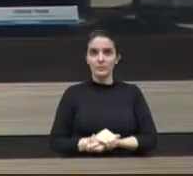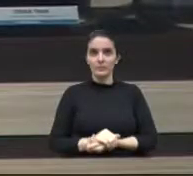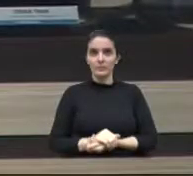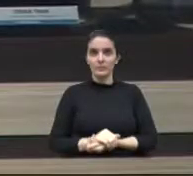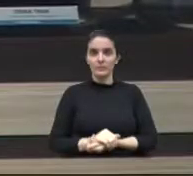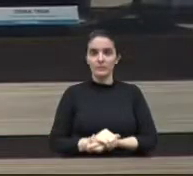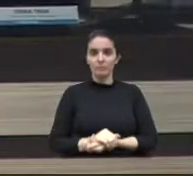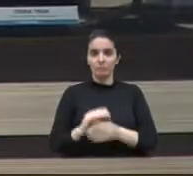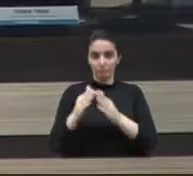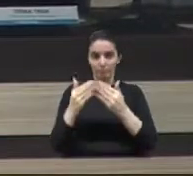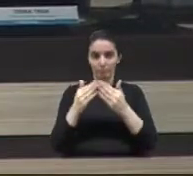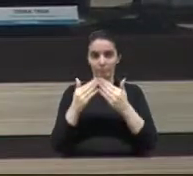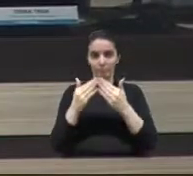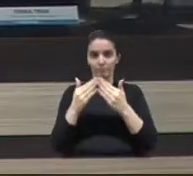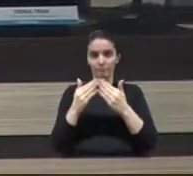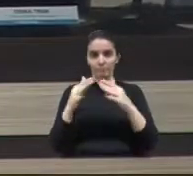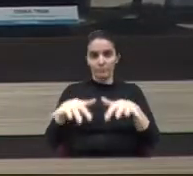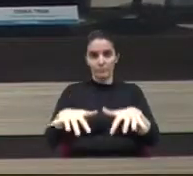Senhora, por favor.